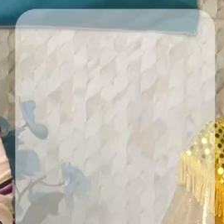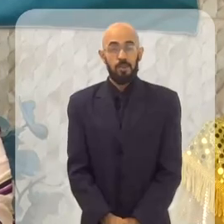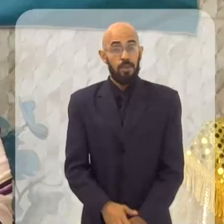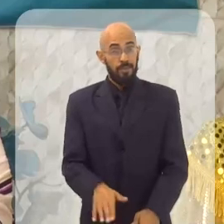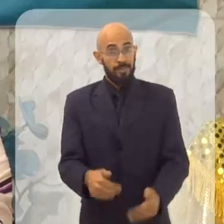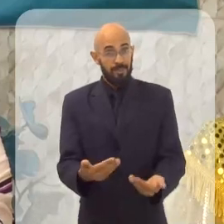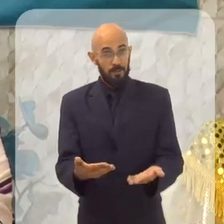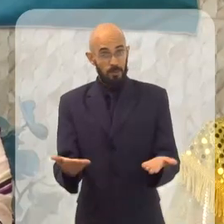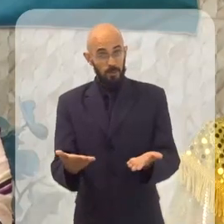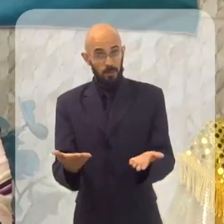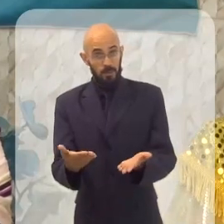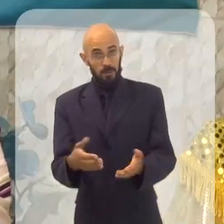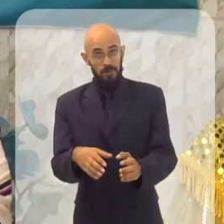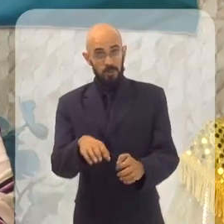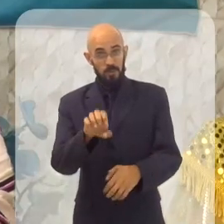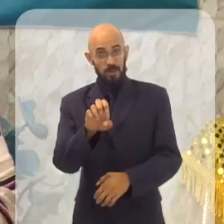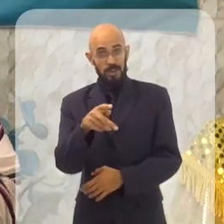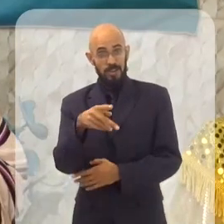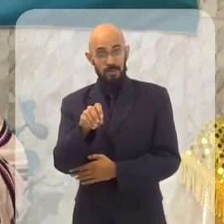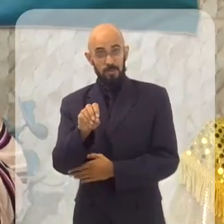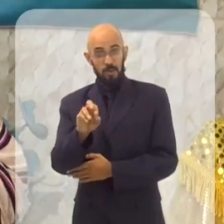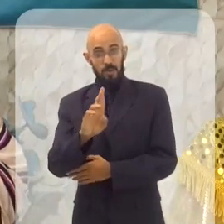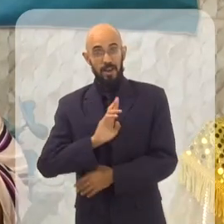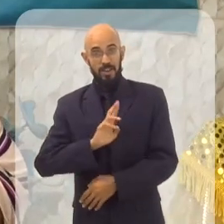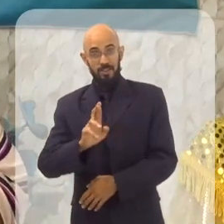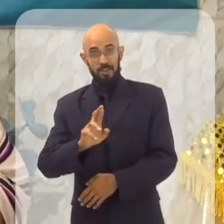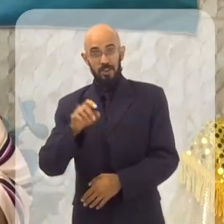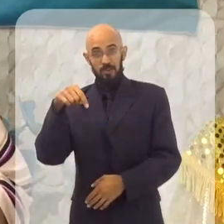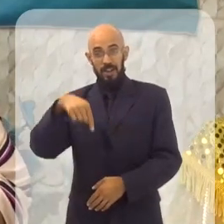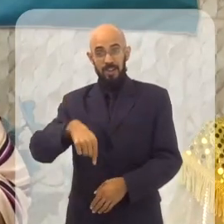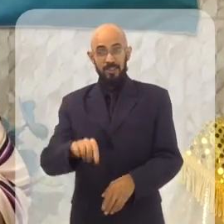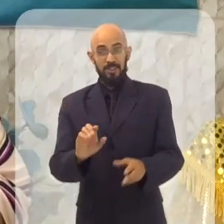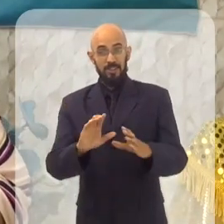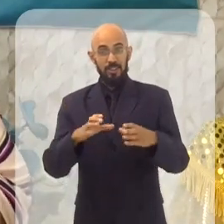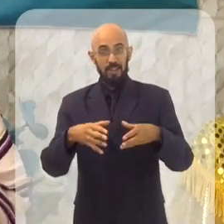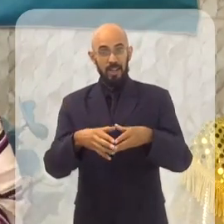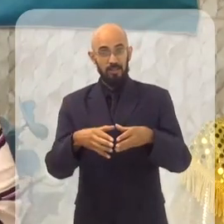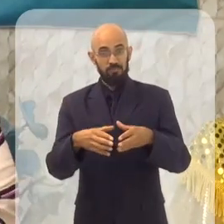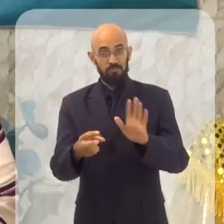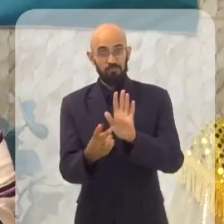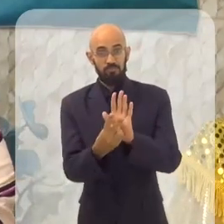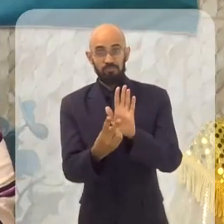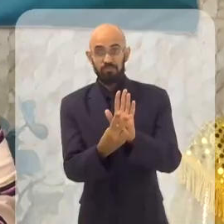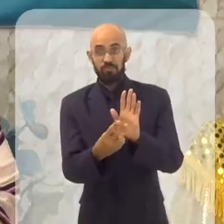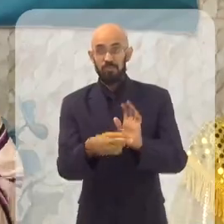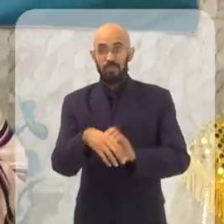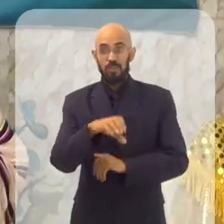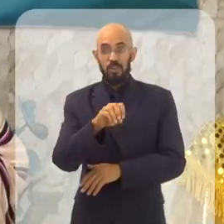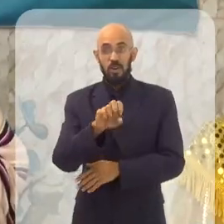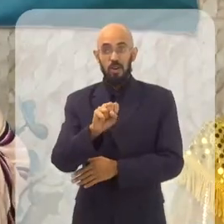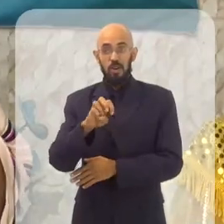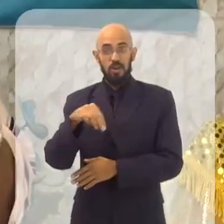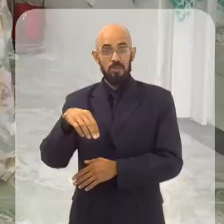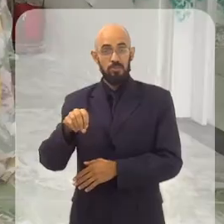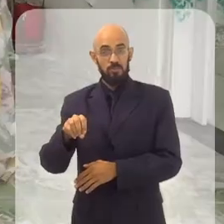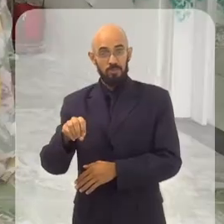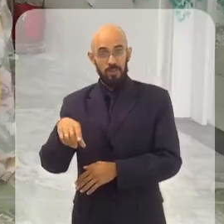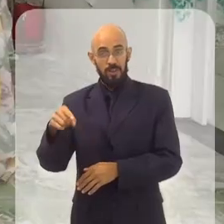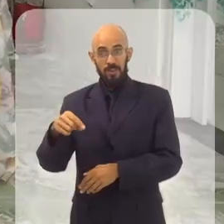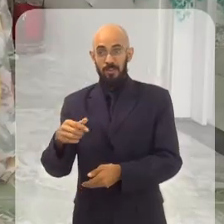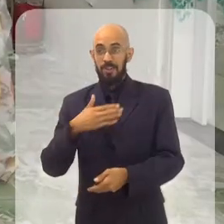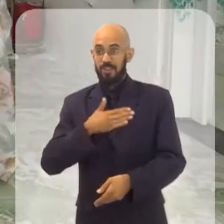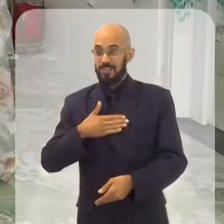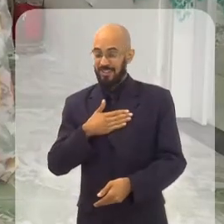bem, hoje o programa Expo Religião está aqui na Tribo Cósmica, sendo recebido pela nossa querida